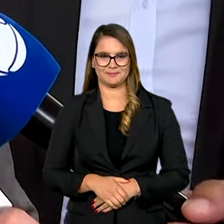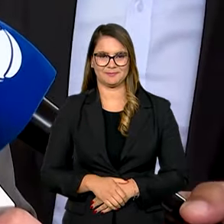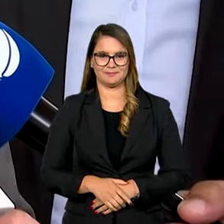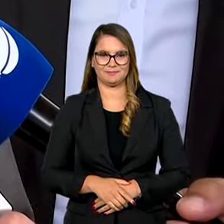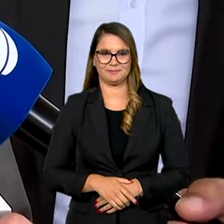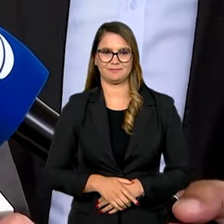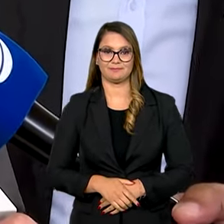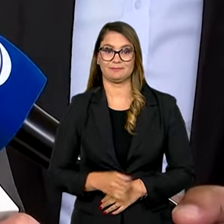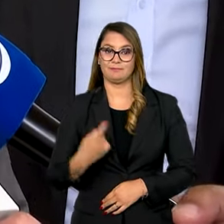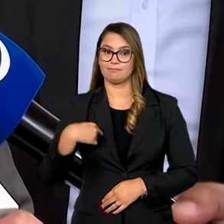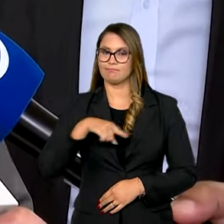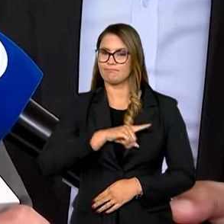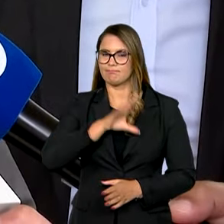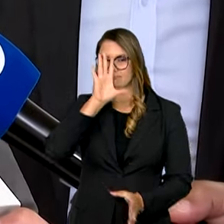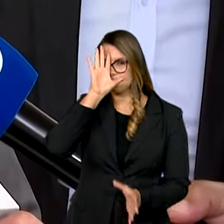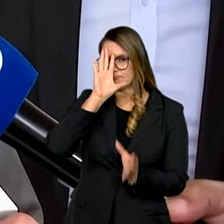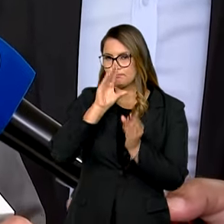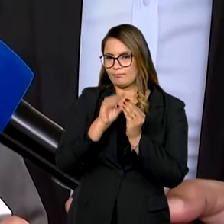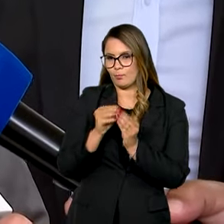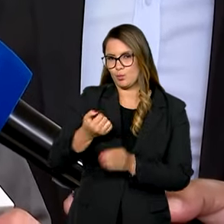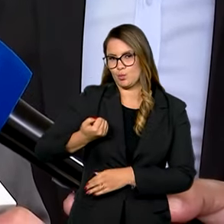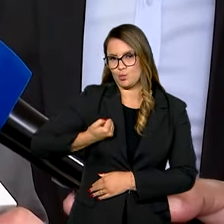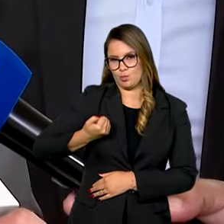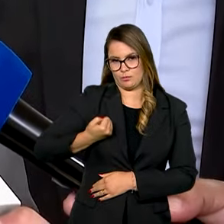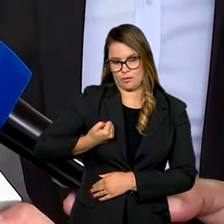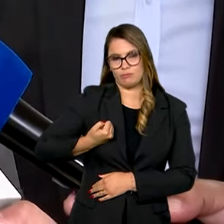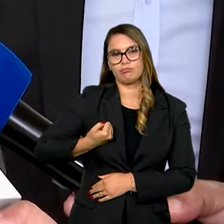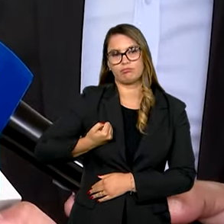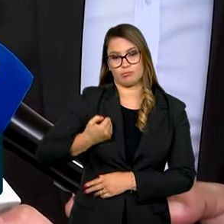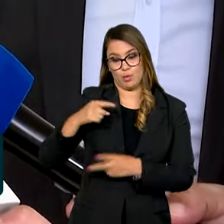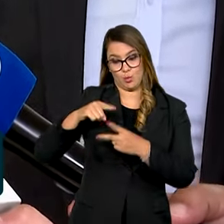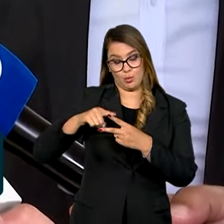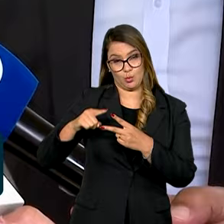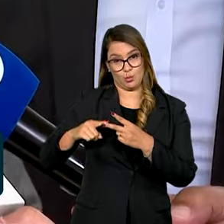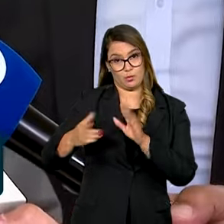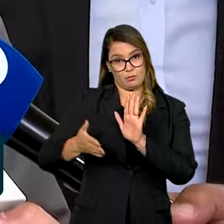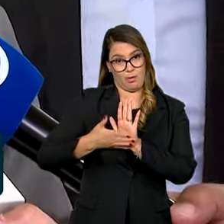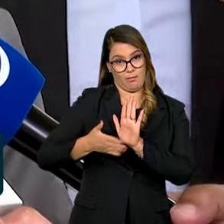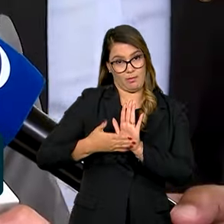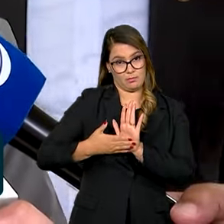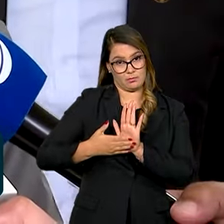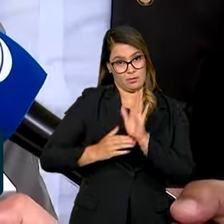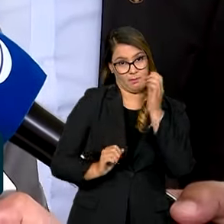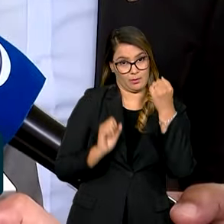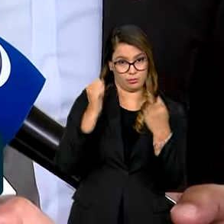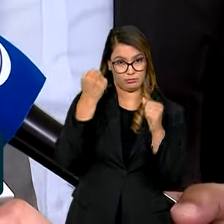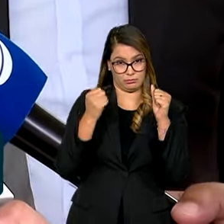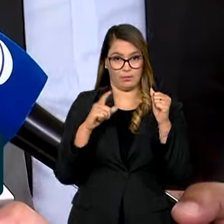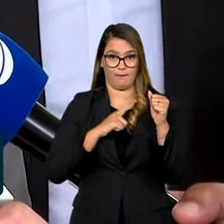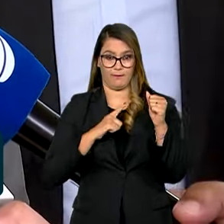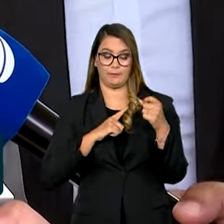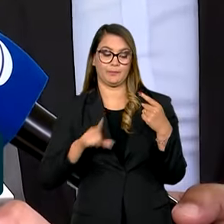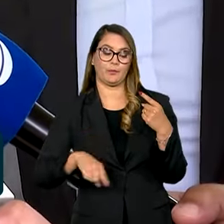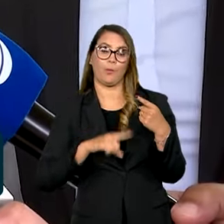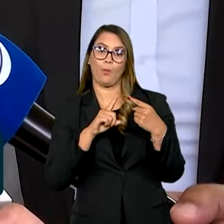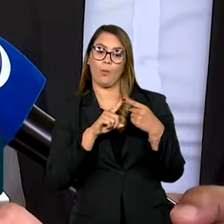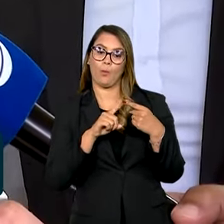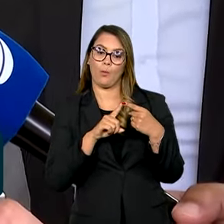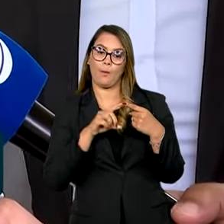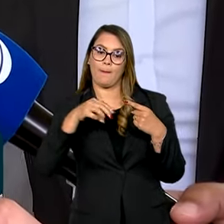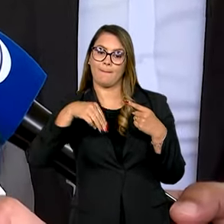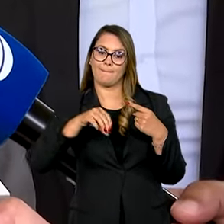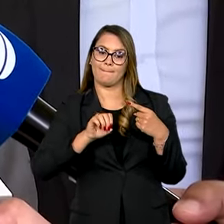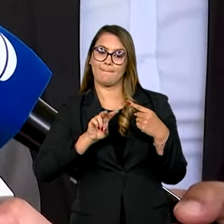estamos concluindo os números. São duas propostas para a indústria. Uma é o Mover,